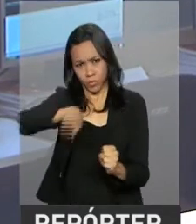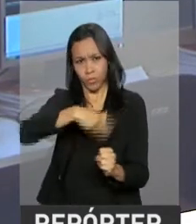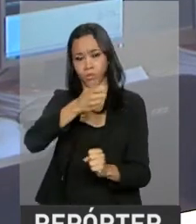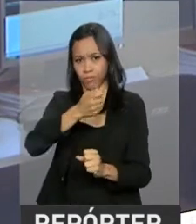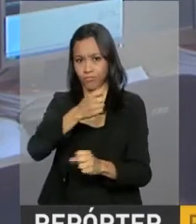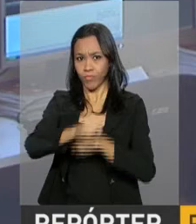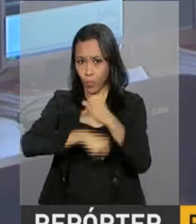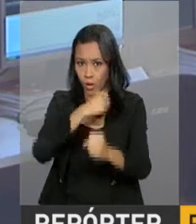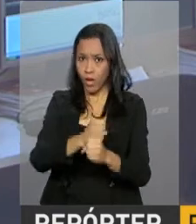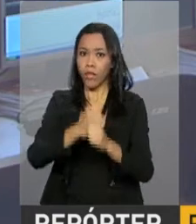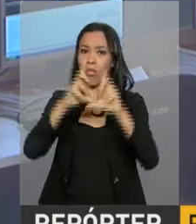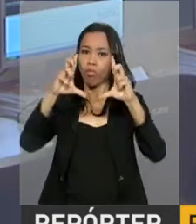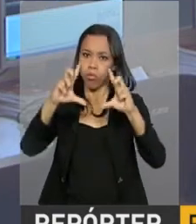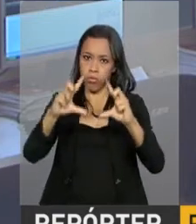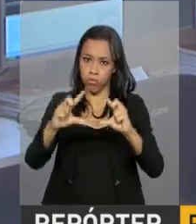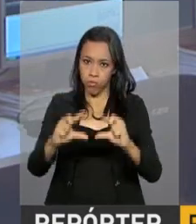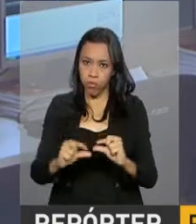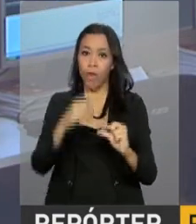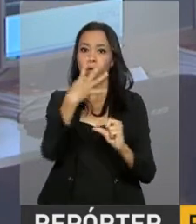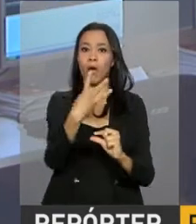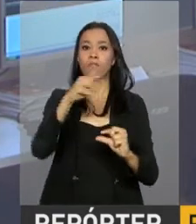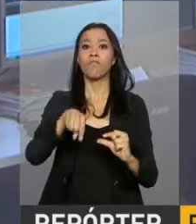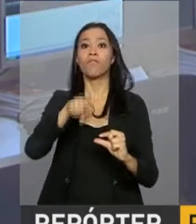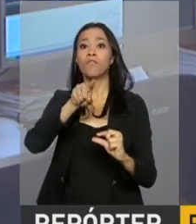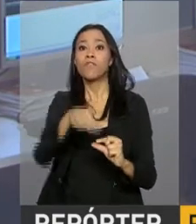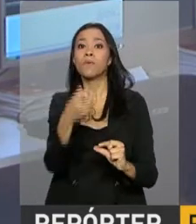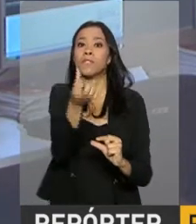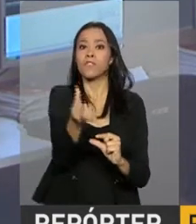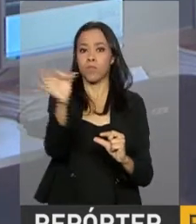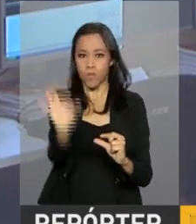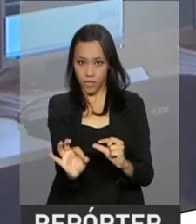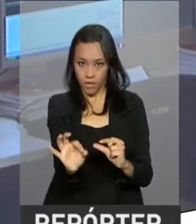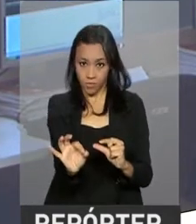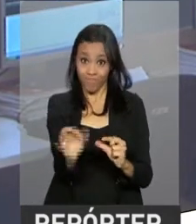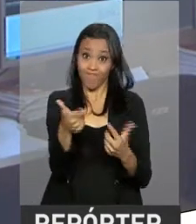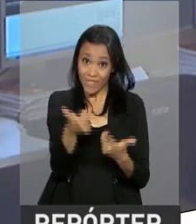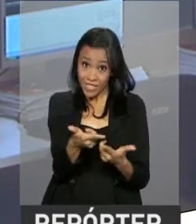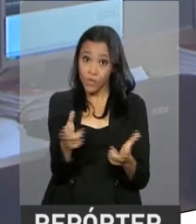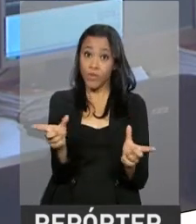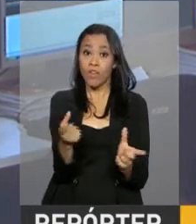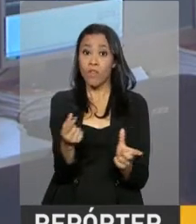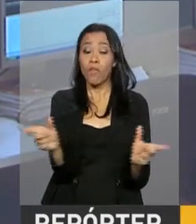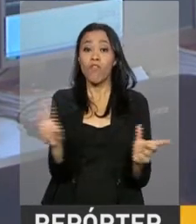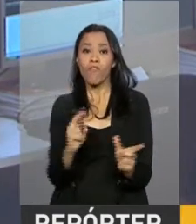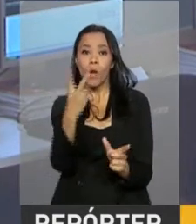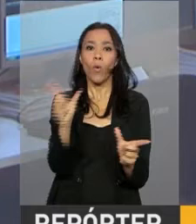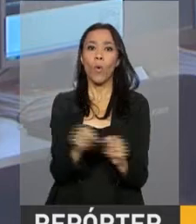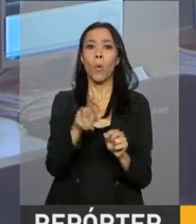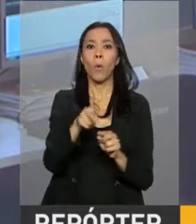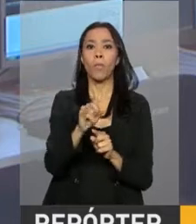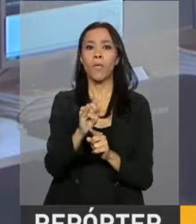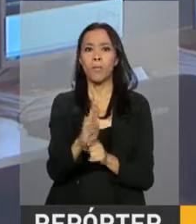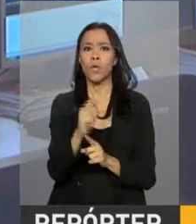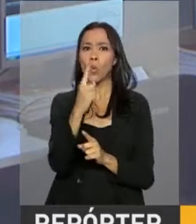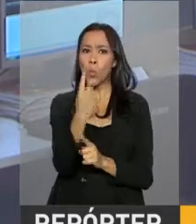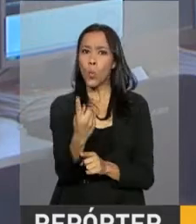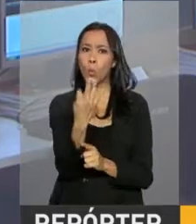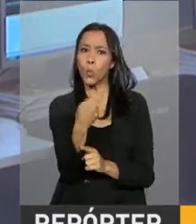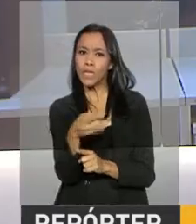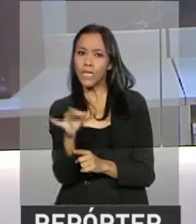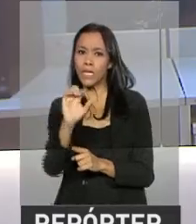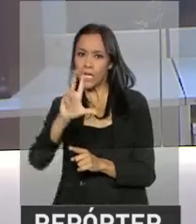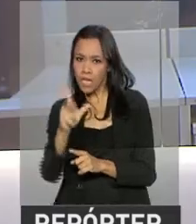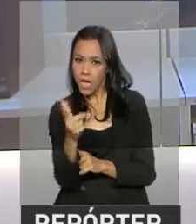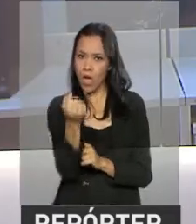econômica desacelerou 4,6 por cento em valores o PIB foi de 1 trilhão e meio de